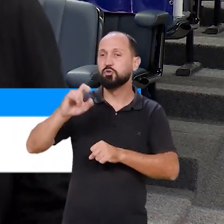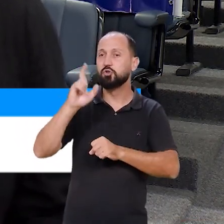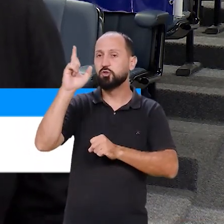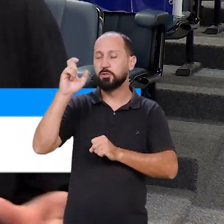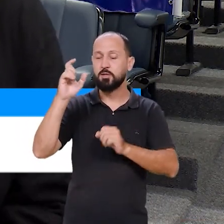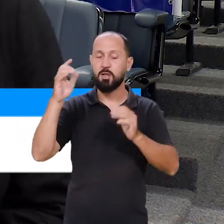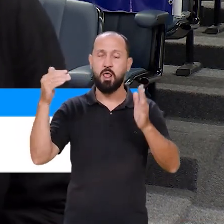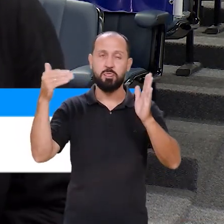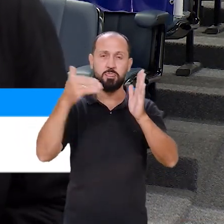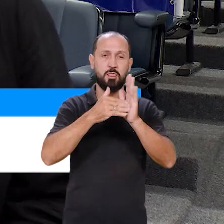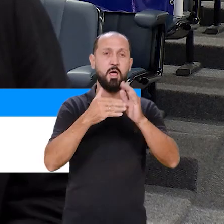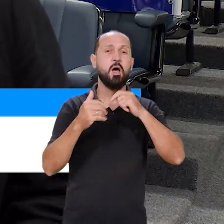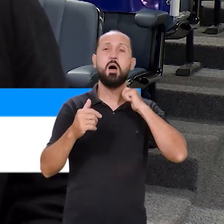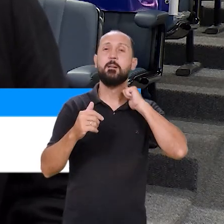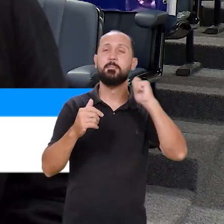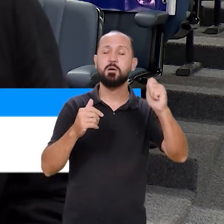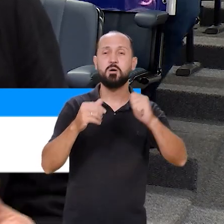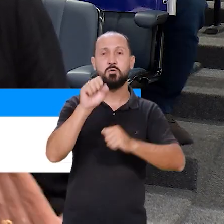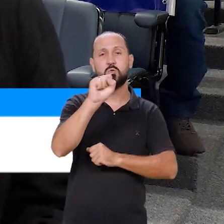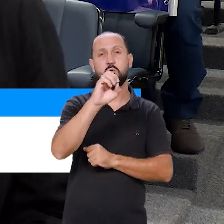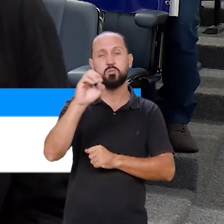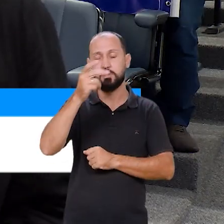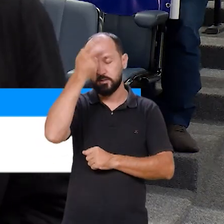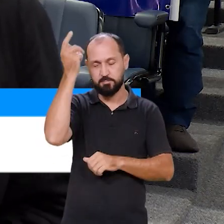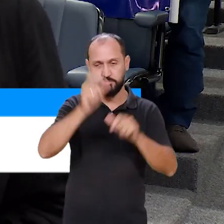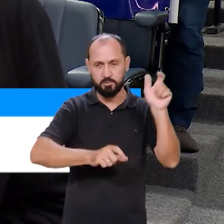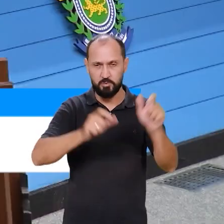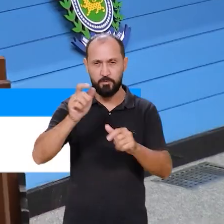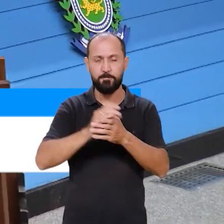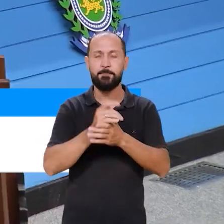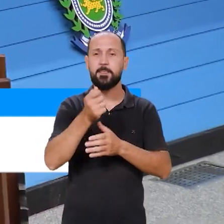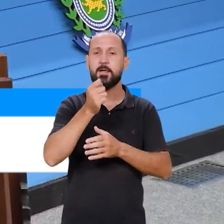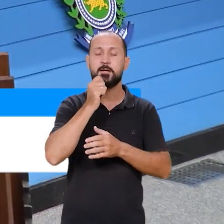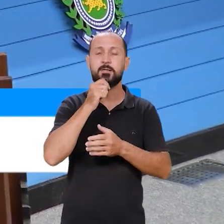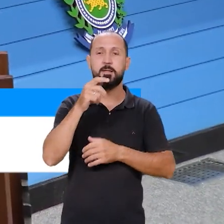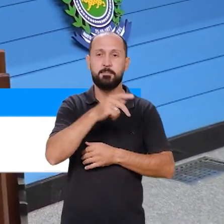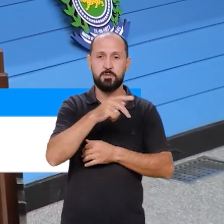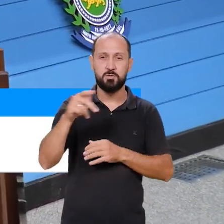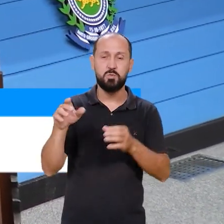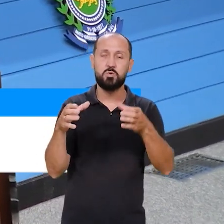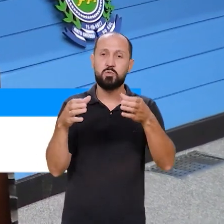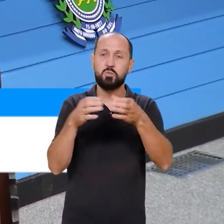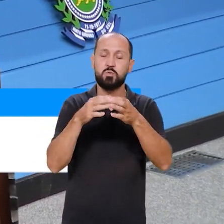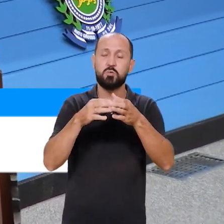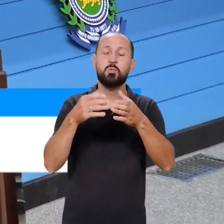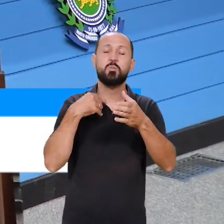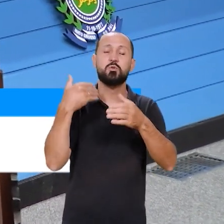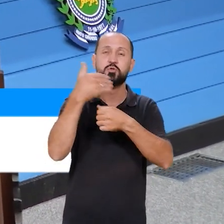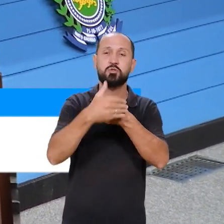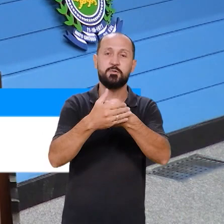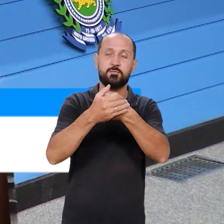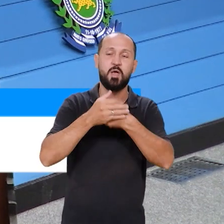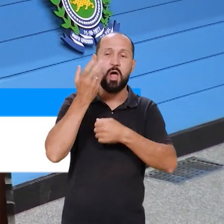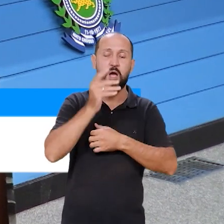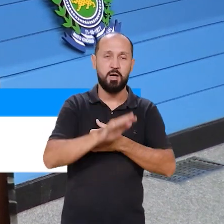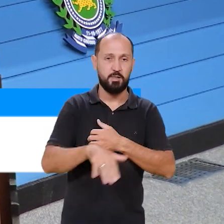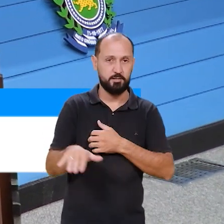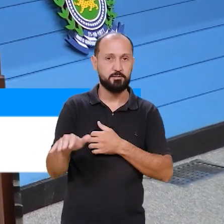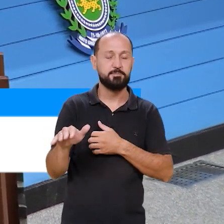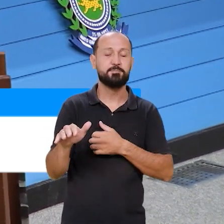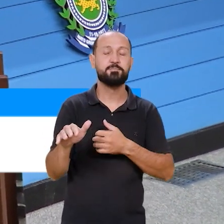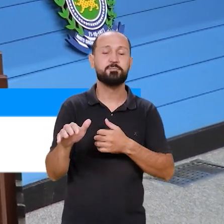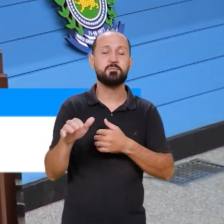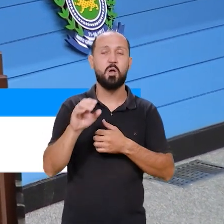de janeiro a abril, foram quase 800 vítimas. Ainda, segundo a presidente da Comissão de Defesa dos Direitos